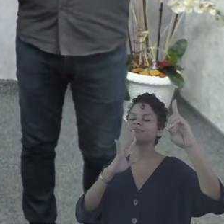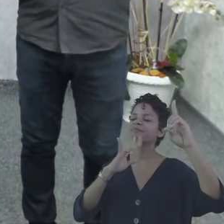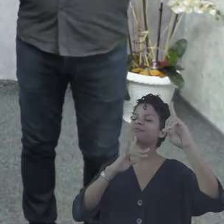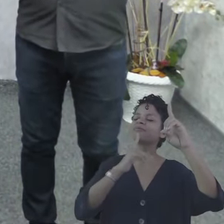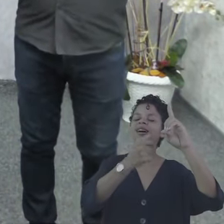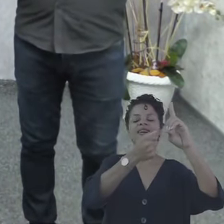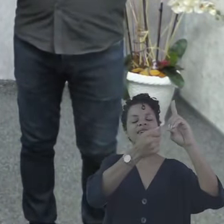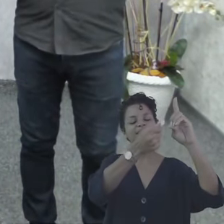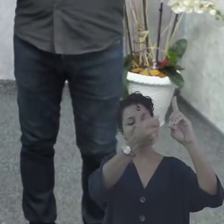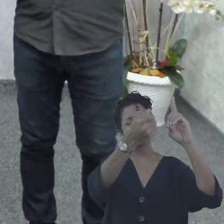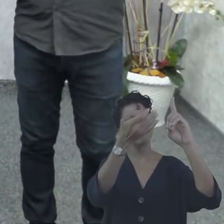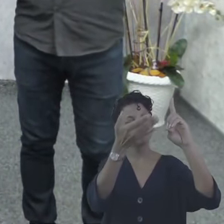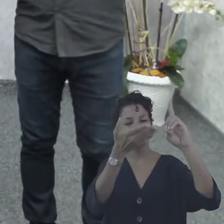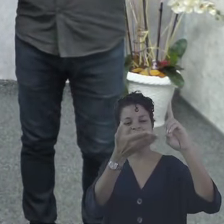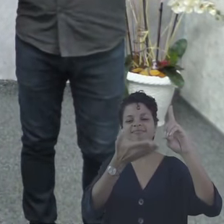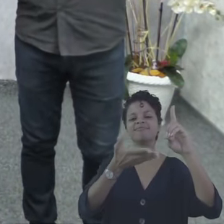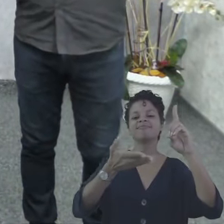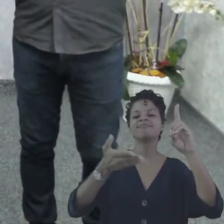Pai sempre